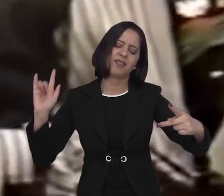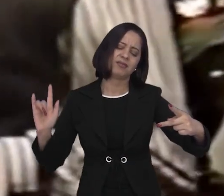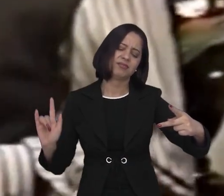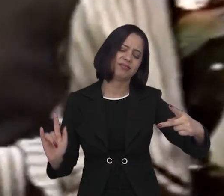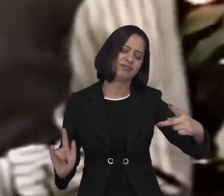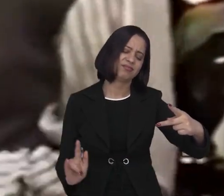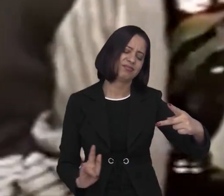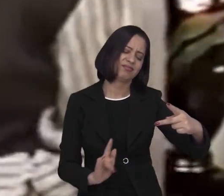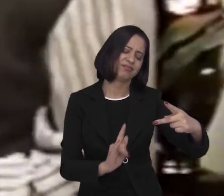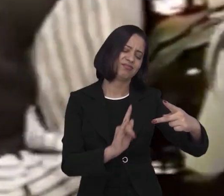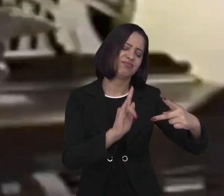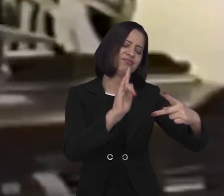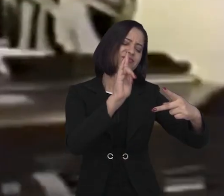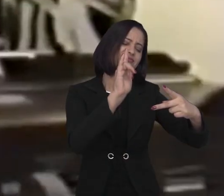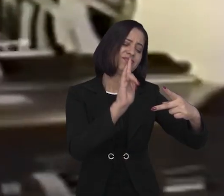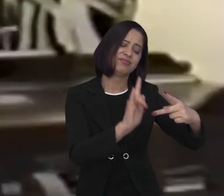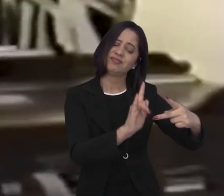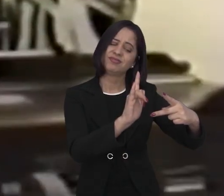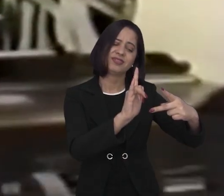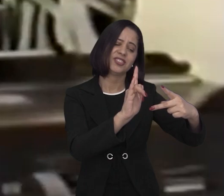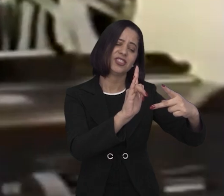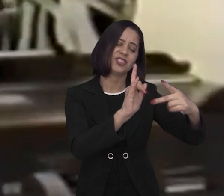não me canso